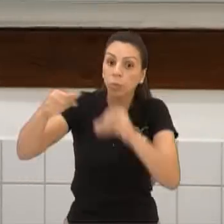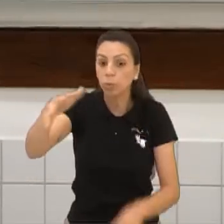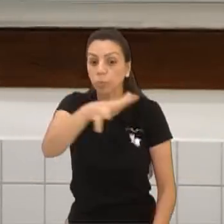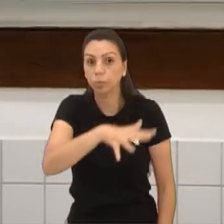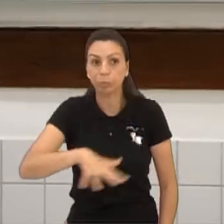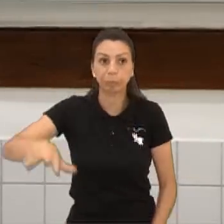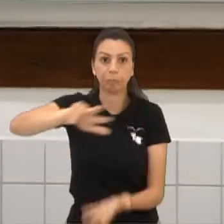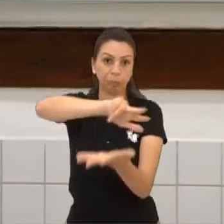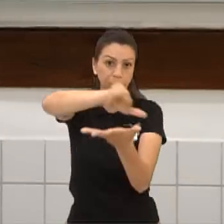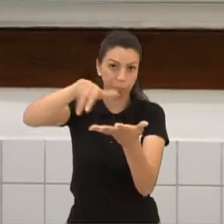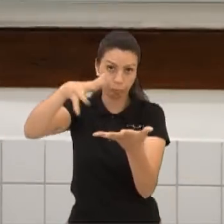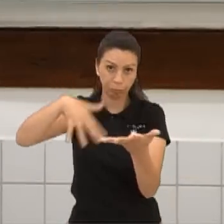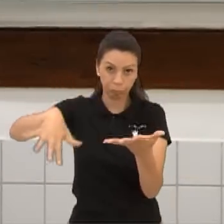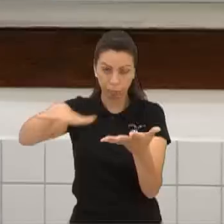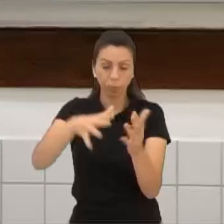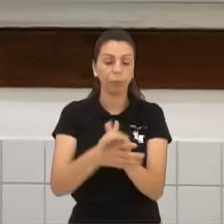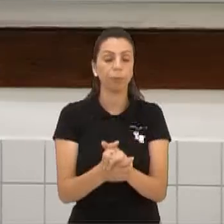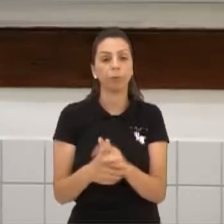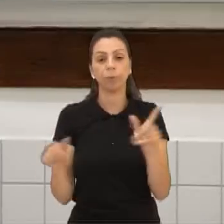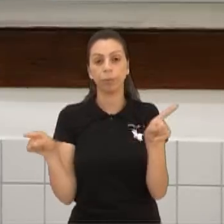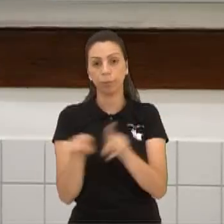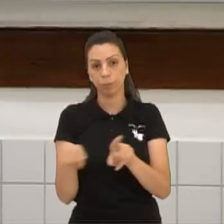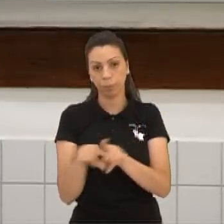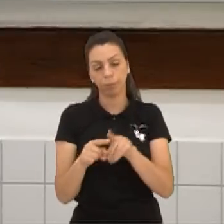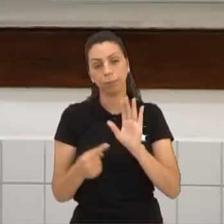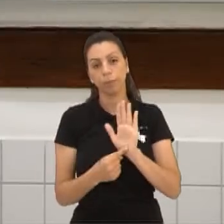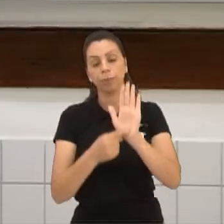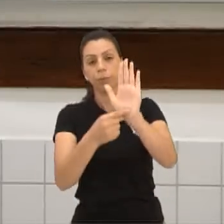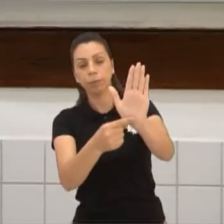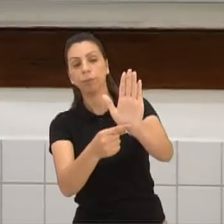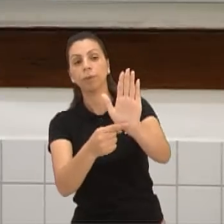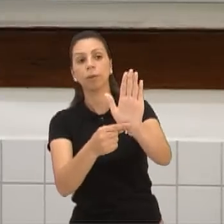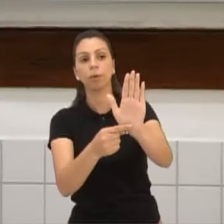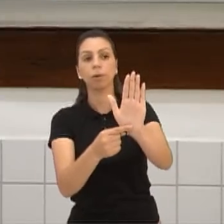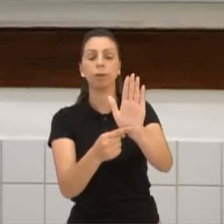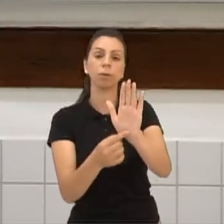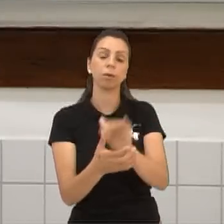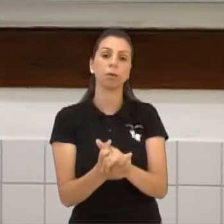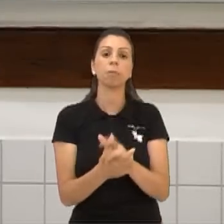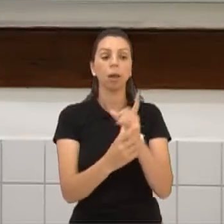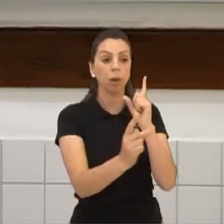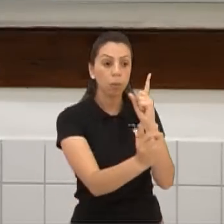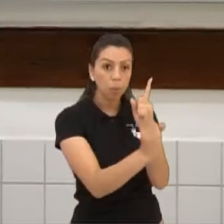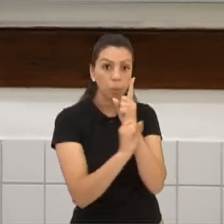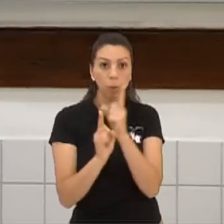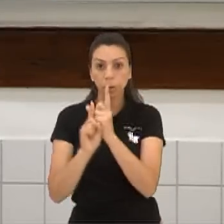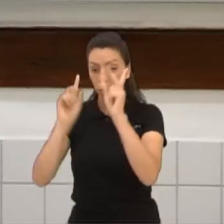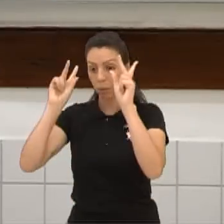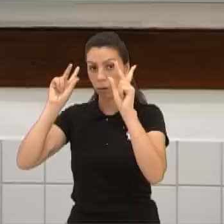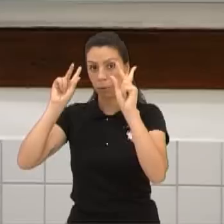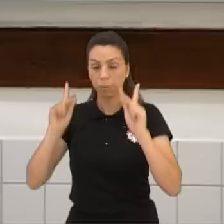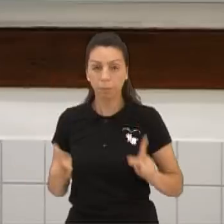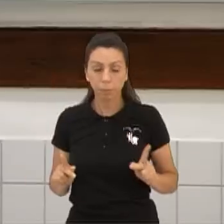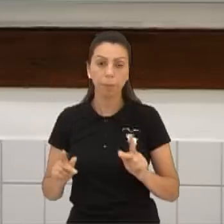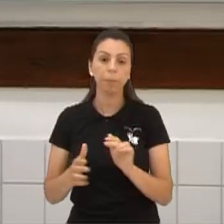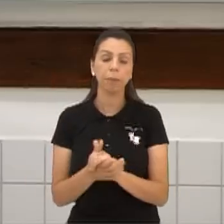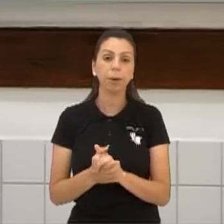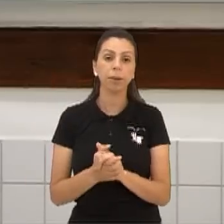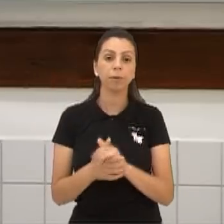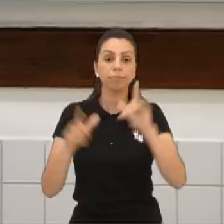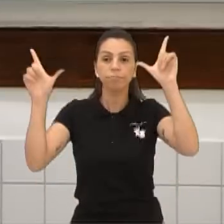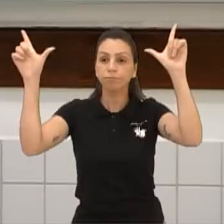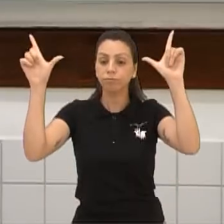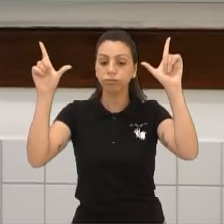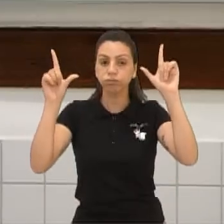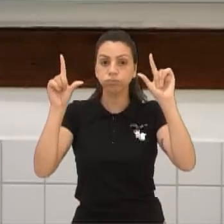ambiente. E aí eu trago para vocês algumas alternativas encontradas pelo homem para amenizar